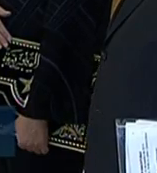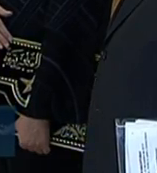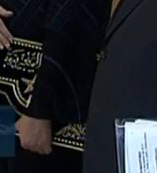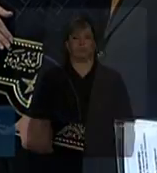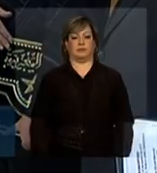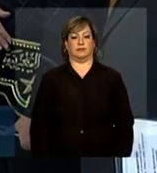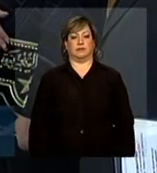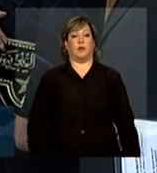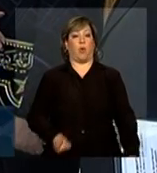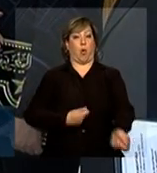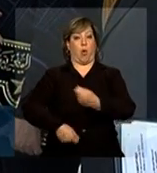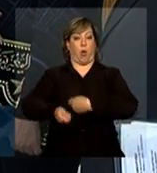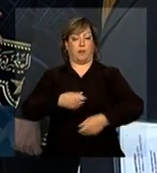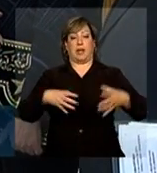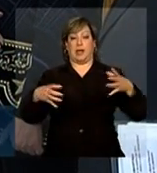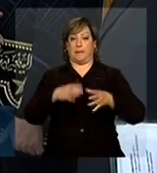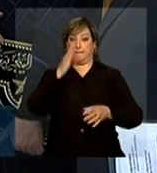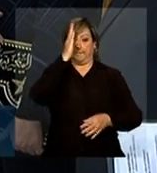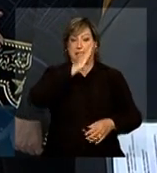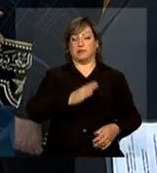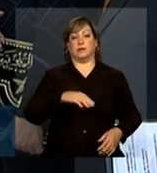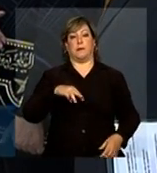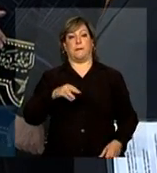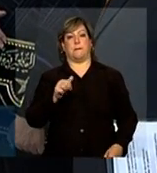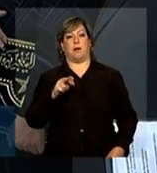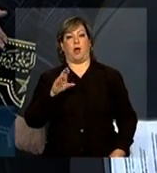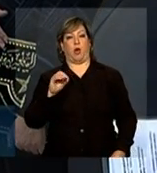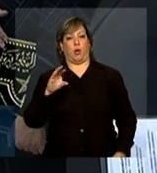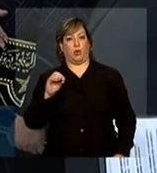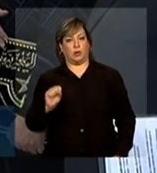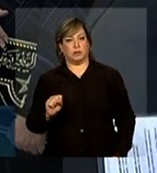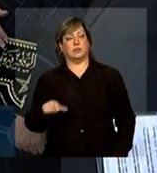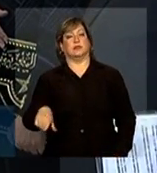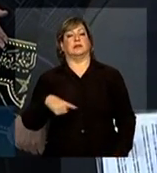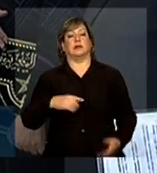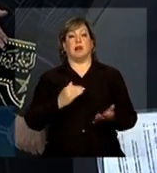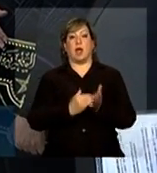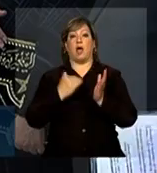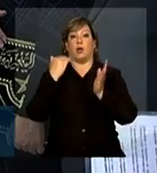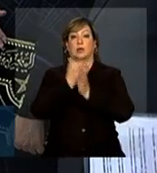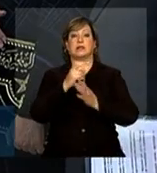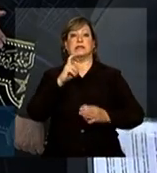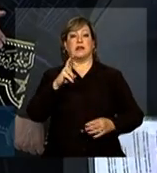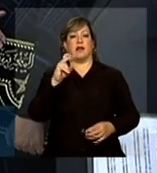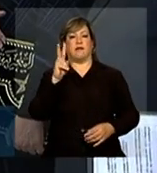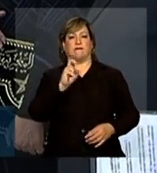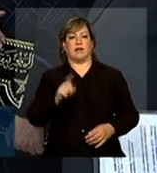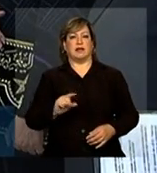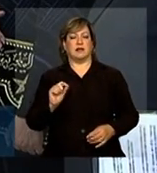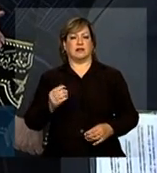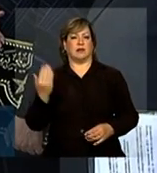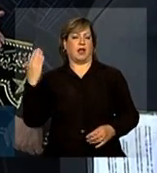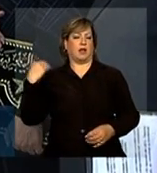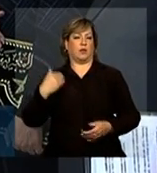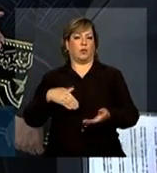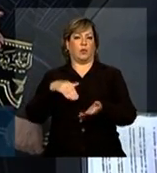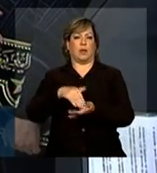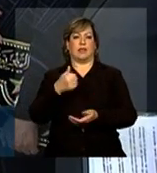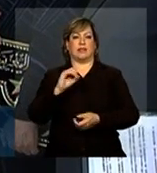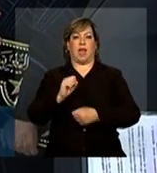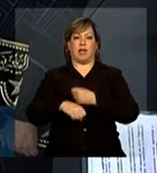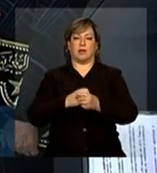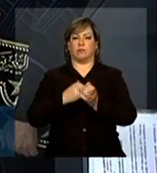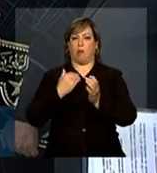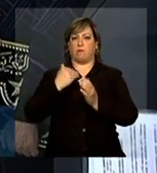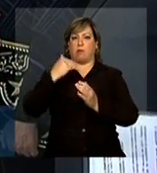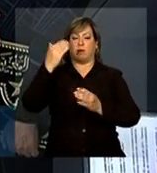O comércio entre Brasil e Marrocos cresceu 5 vezes nos últimos 10 anos, evoluiu